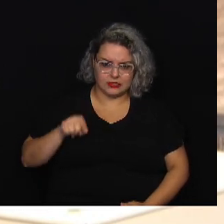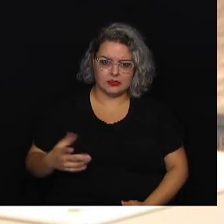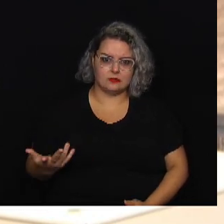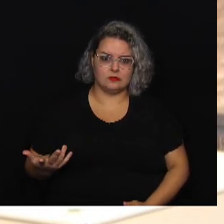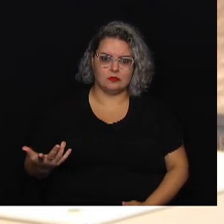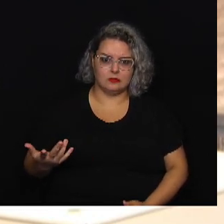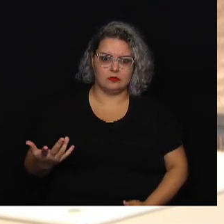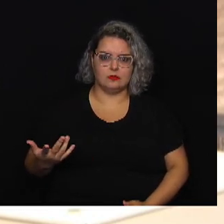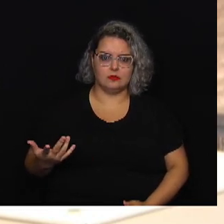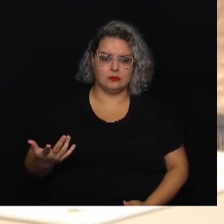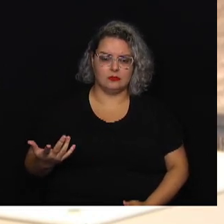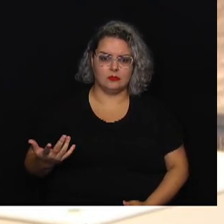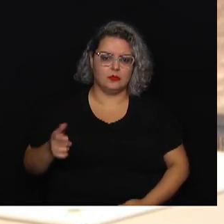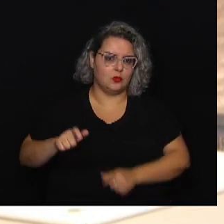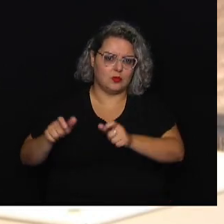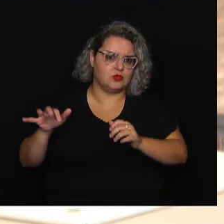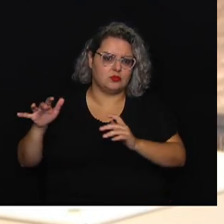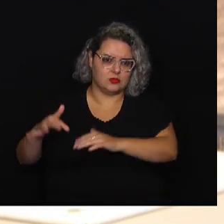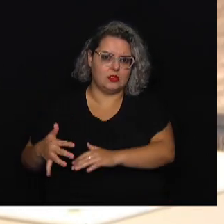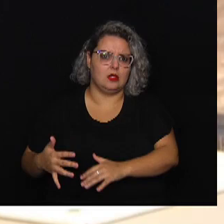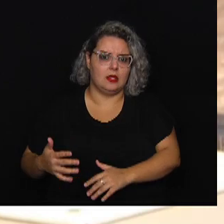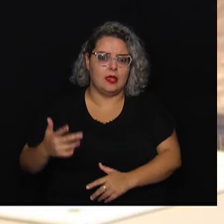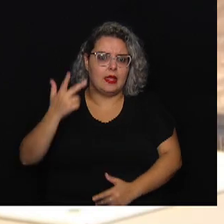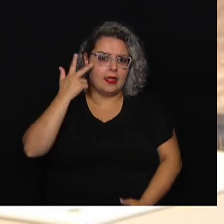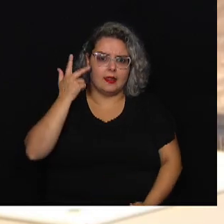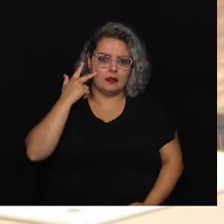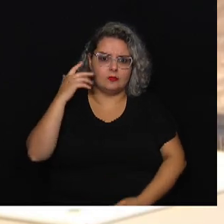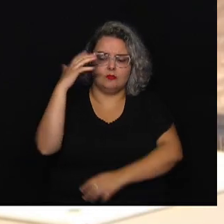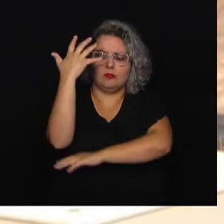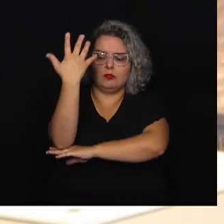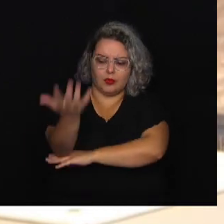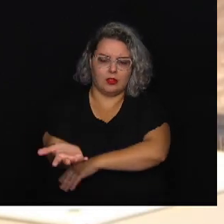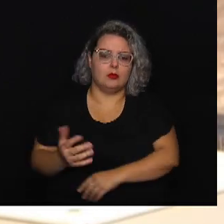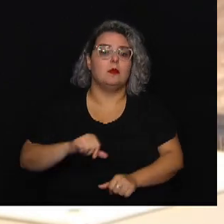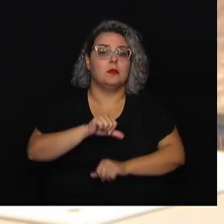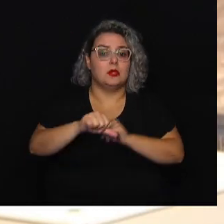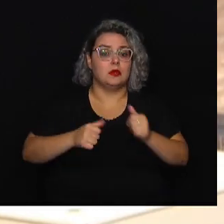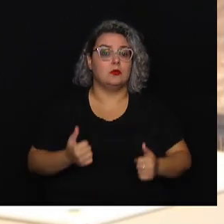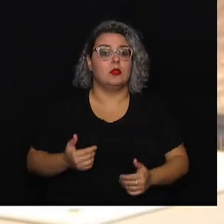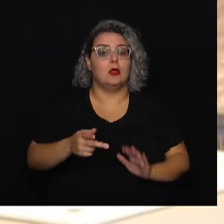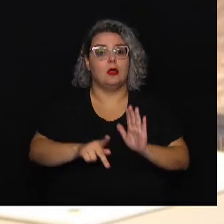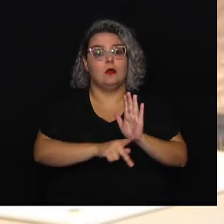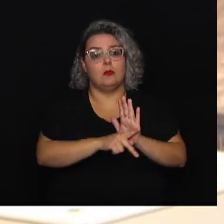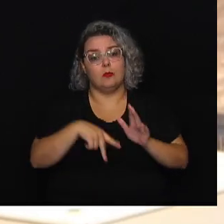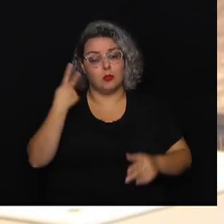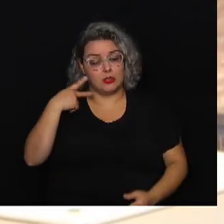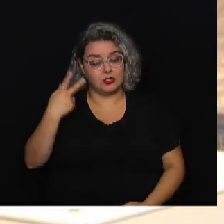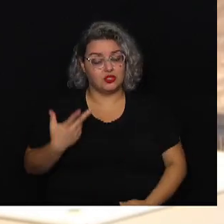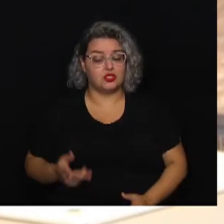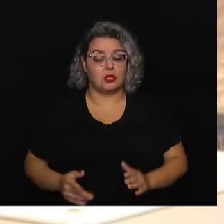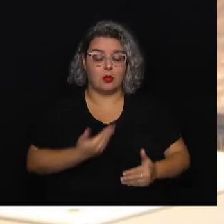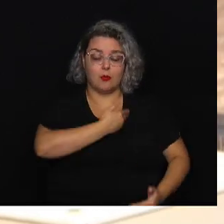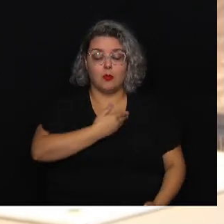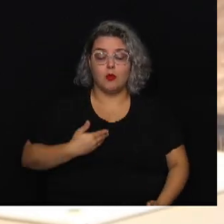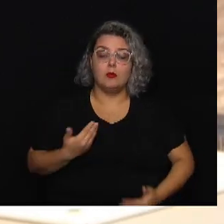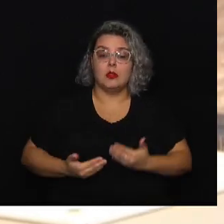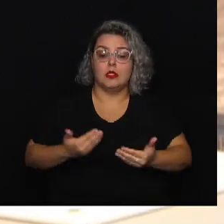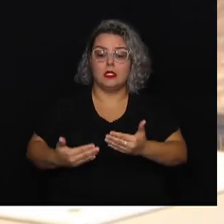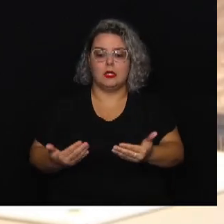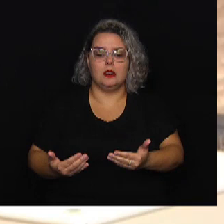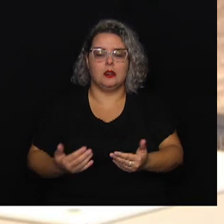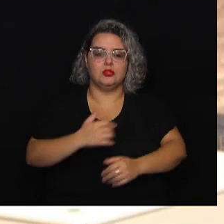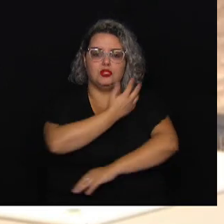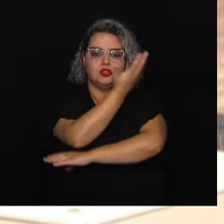da própria natureza. Então, a gente tem que mudar a política pública de arborização, onde a gente precisa ter muito mais